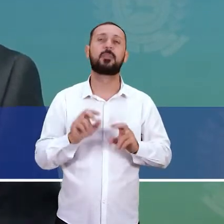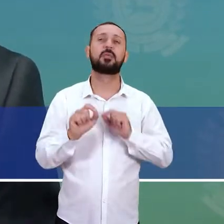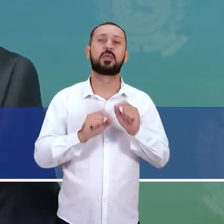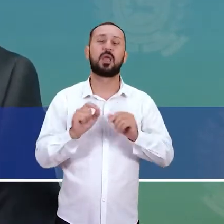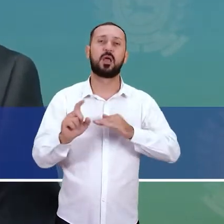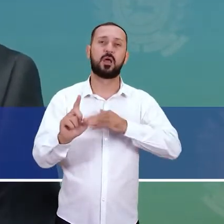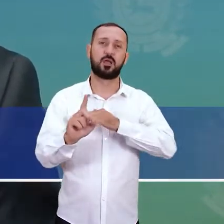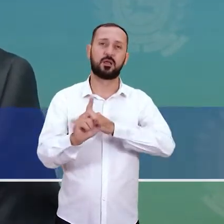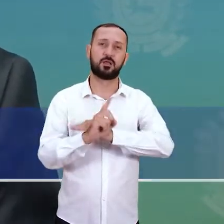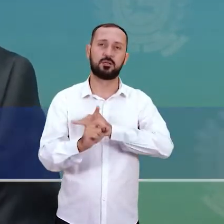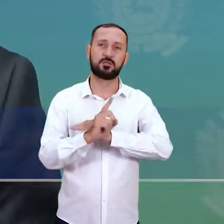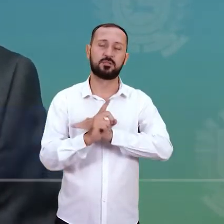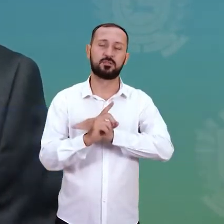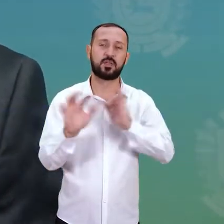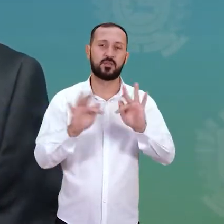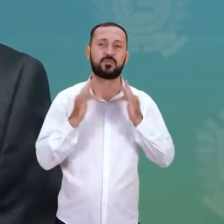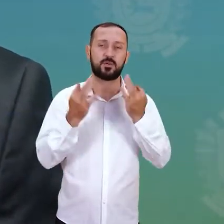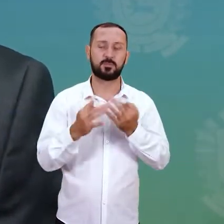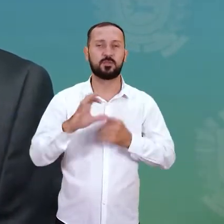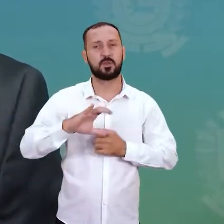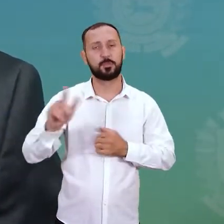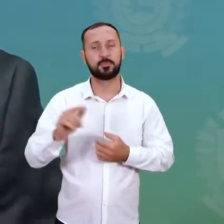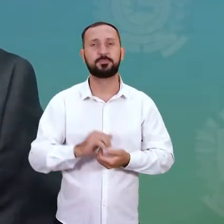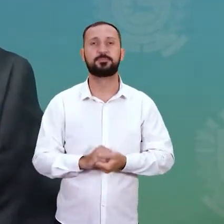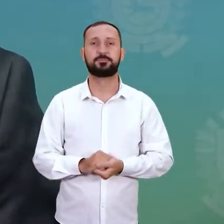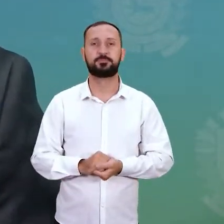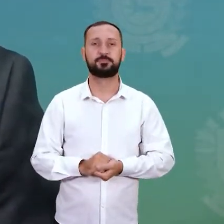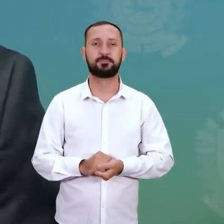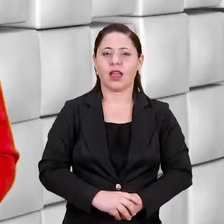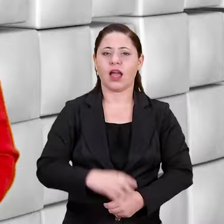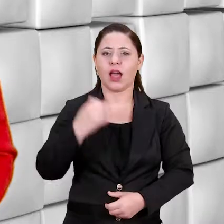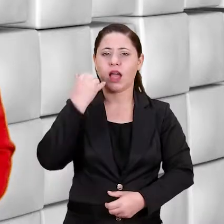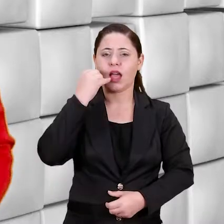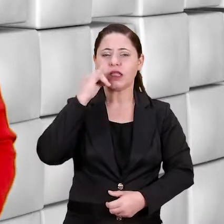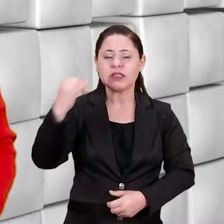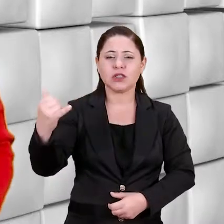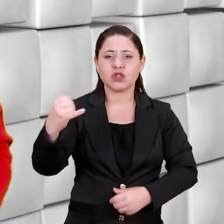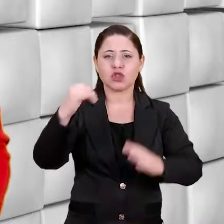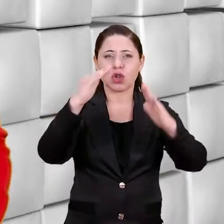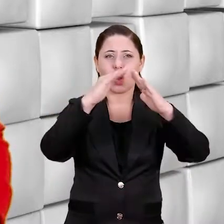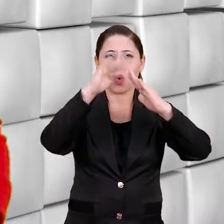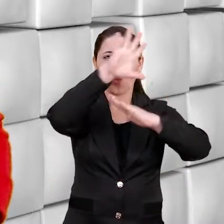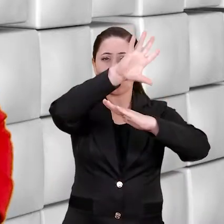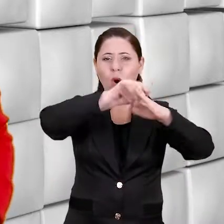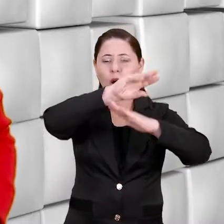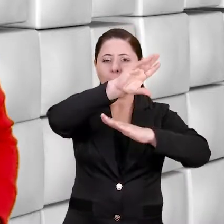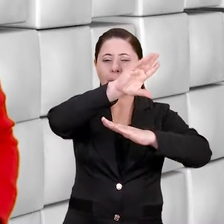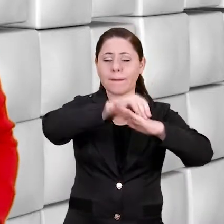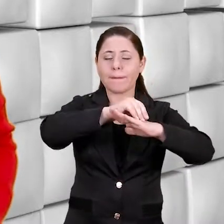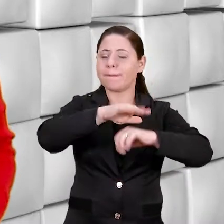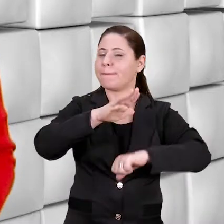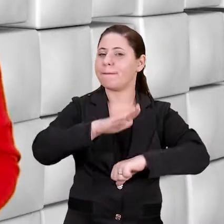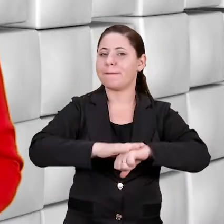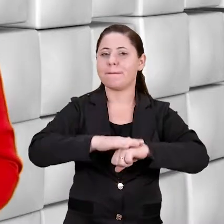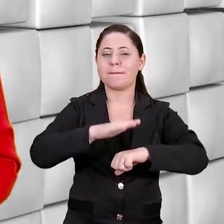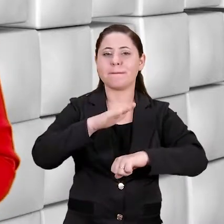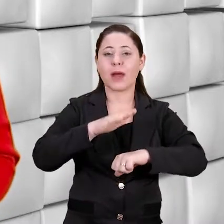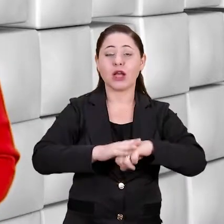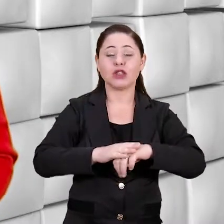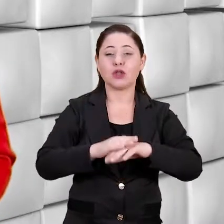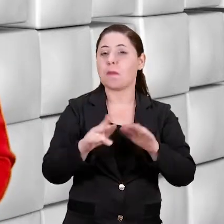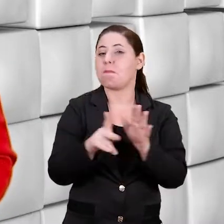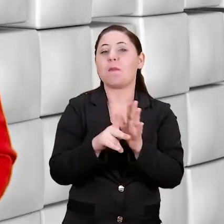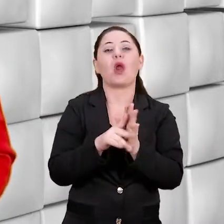mínimo necessário, que é atender a família campograndense. A energia fotovoltaica tem ficado